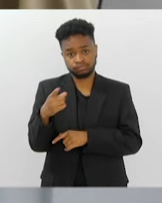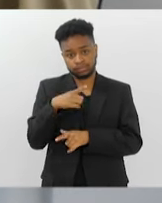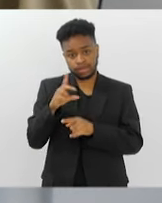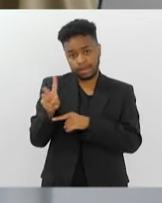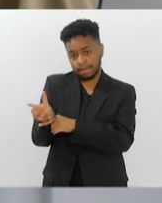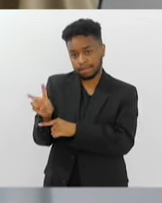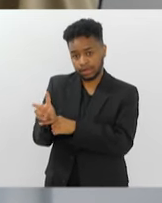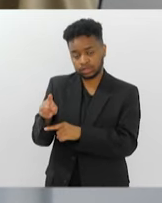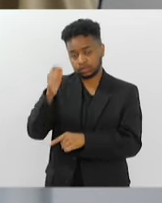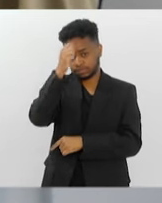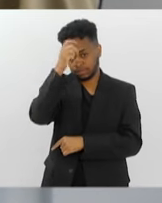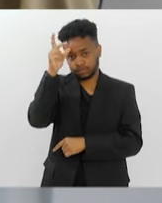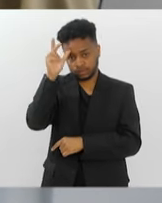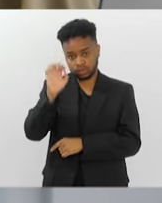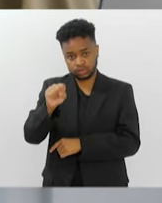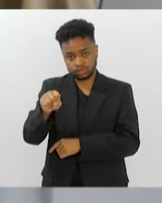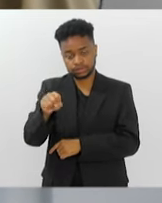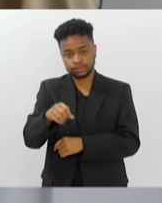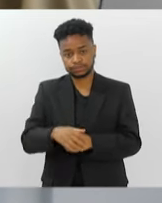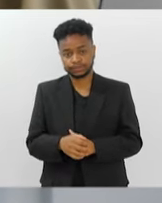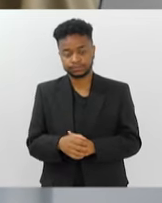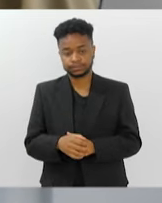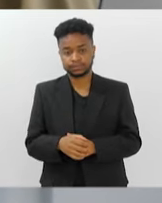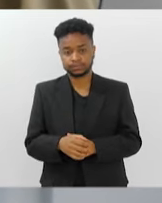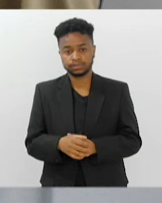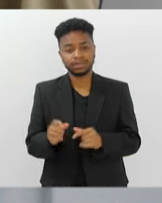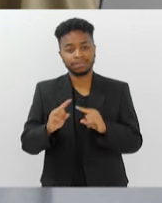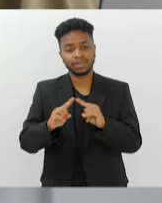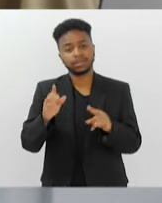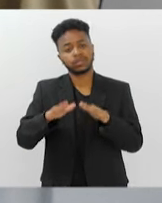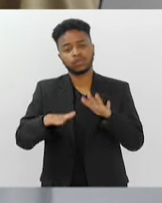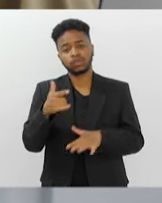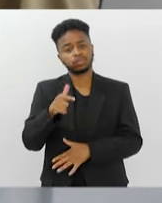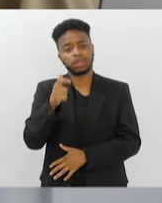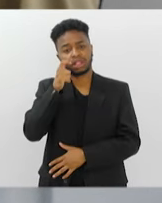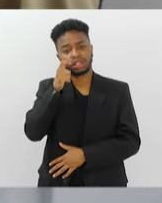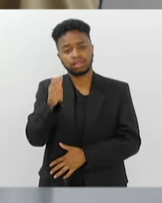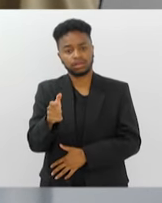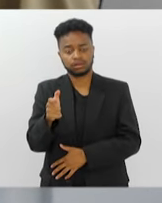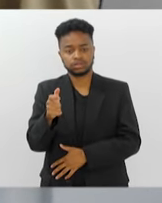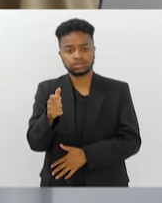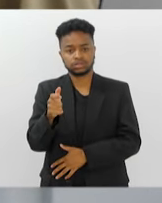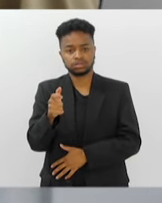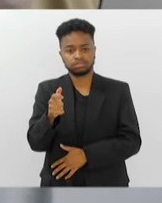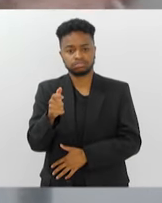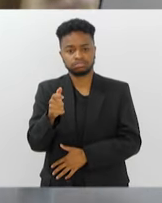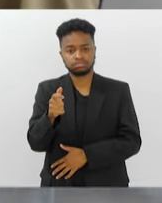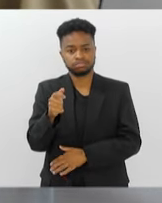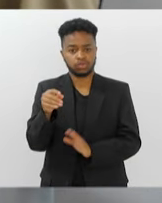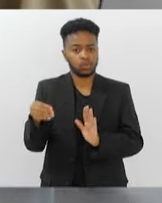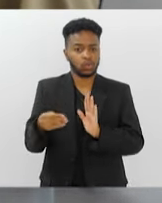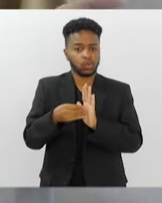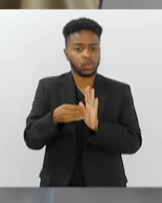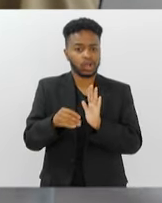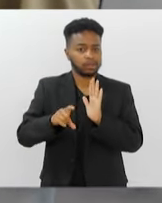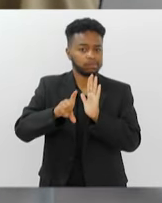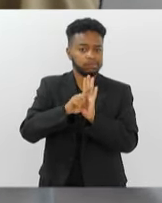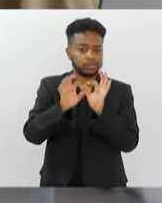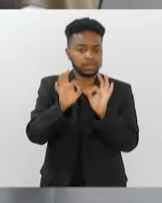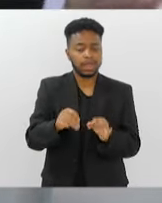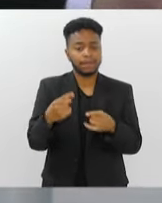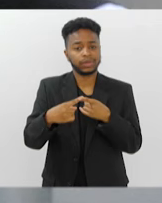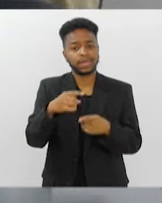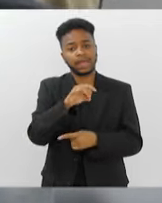prefeitura e não teve de repente interesse em legalizar aquilo ali tendo em vista que cada